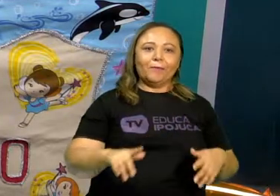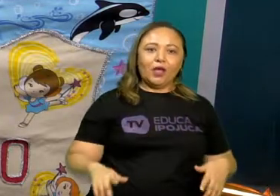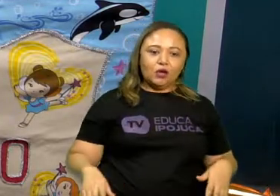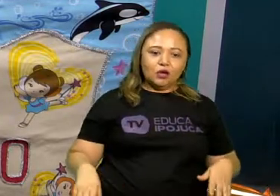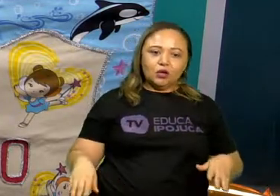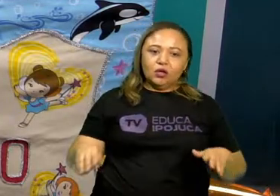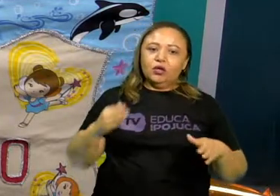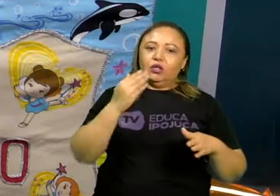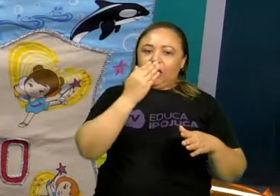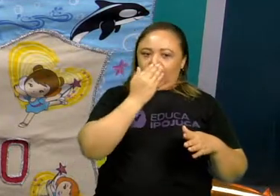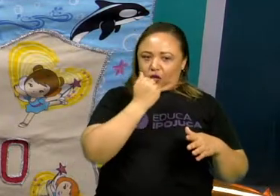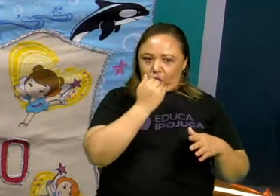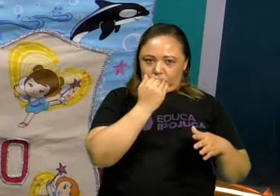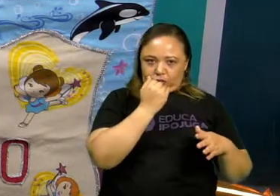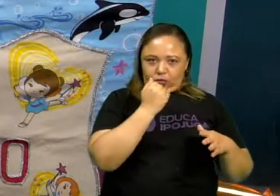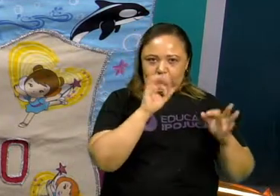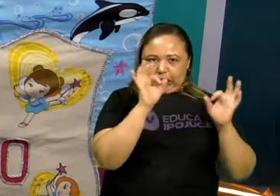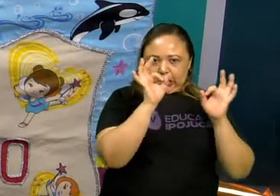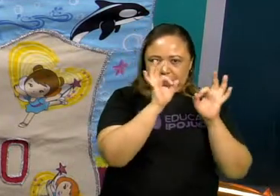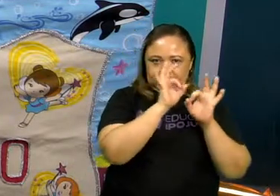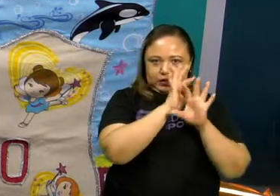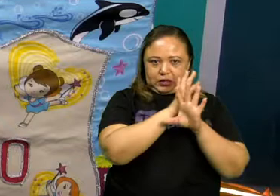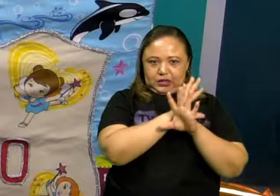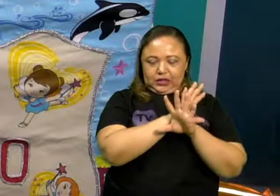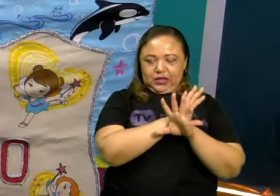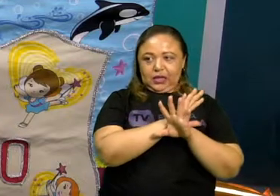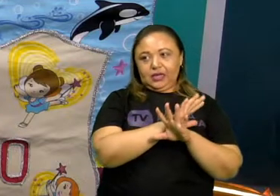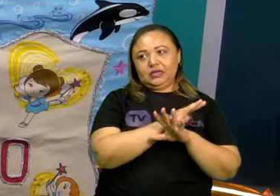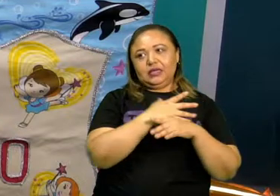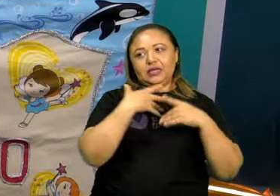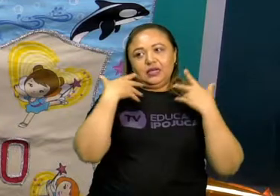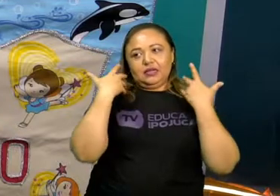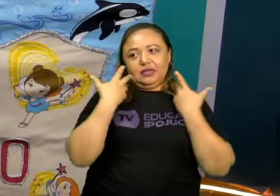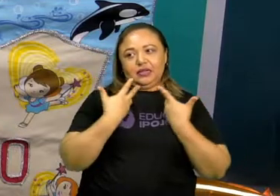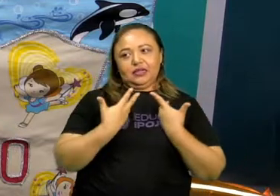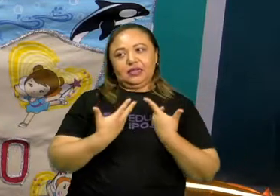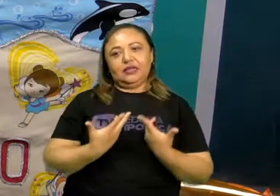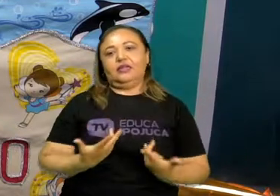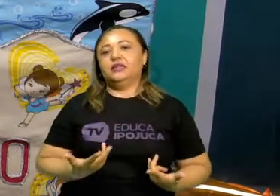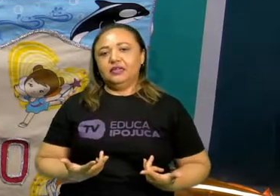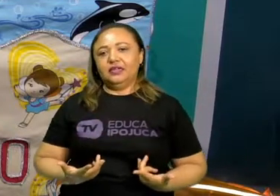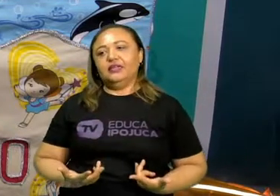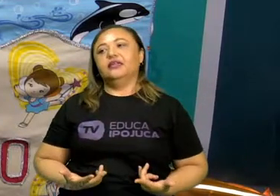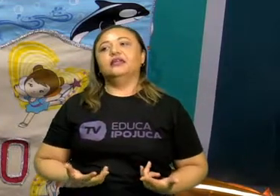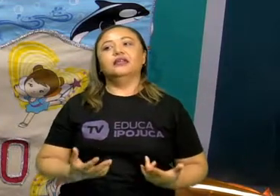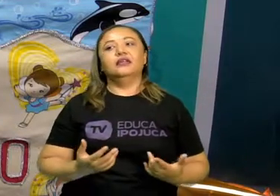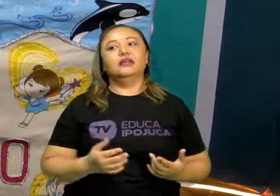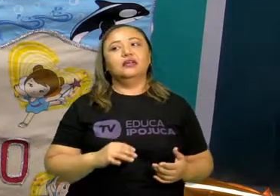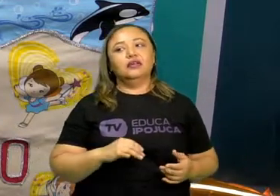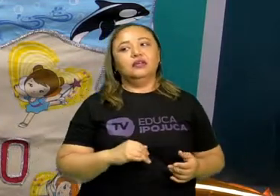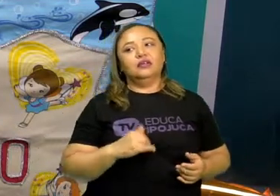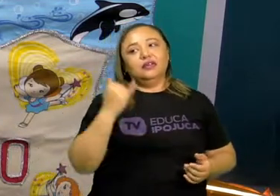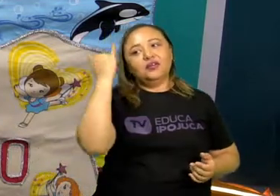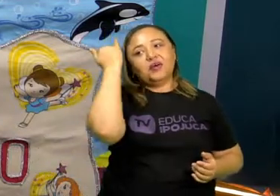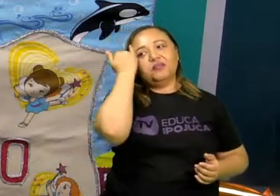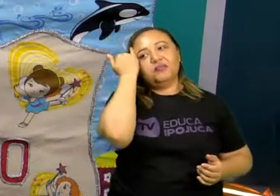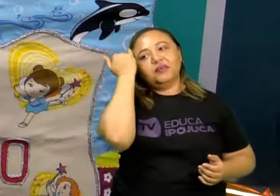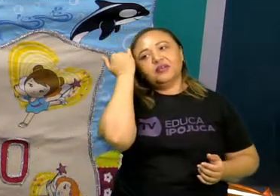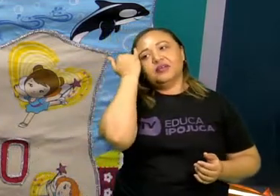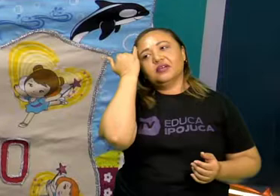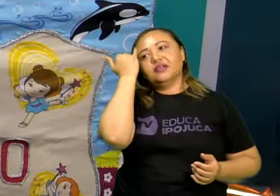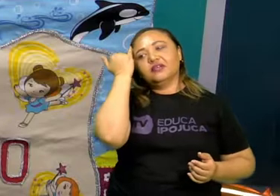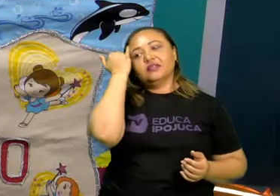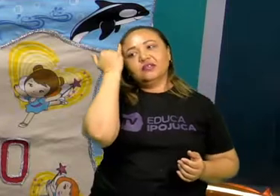Quando ela come o mingau, quando a gente come dá aquela preguiça, não dá, gente? Não é isso, Leiturinha? Não sabe de preguiça não, tia Lê. Pois